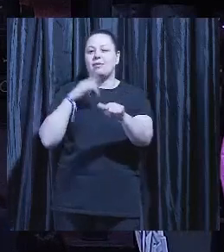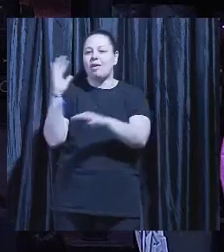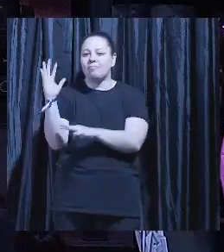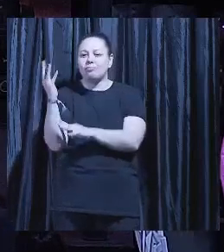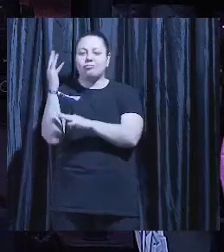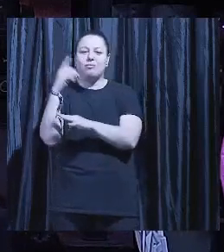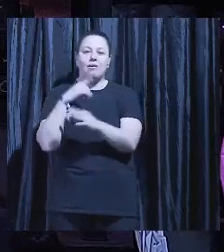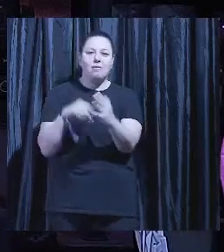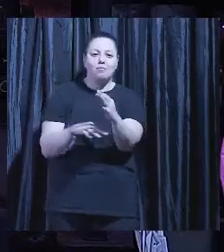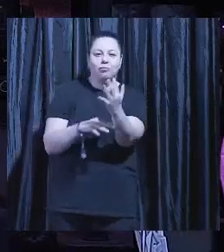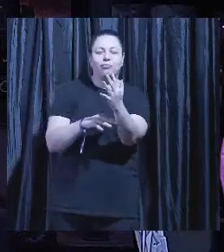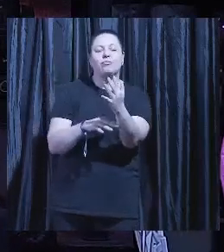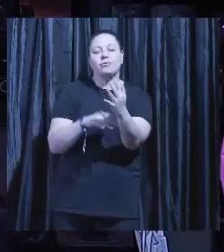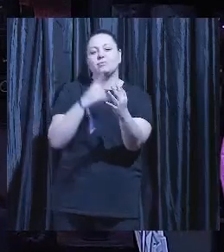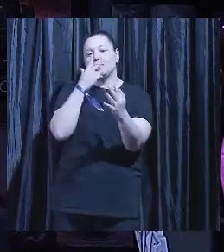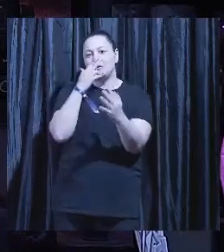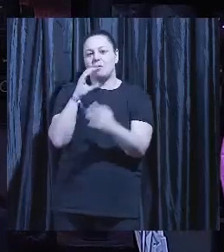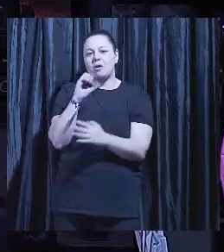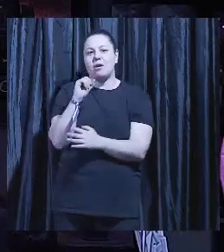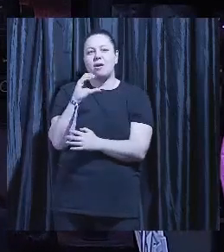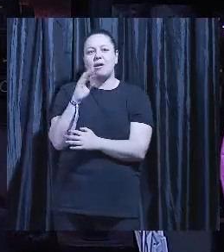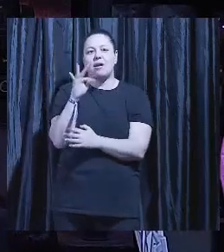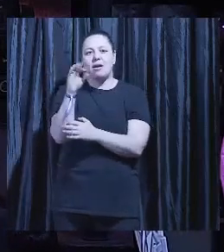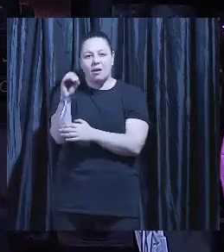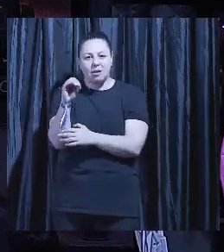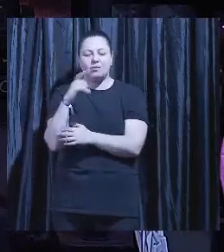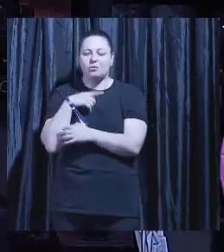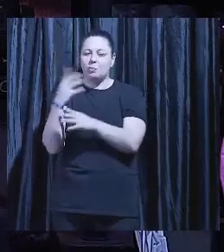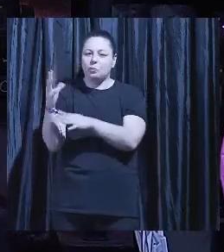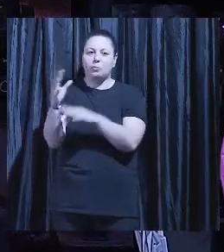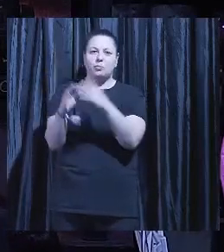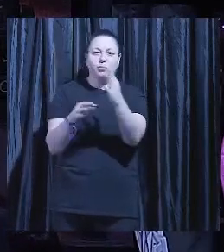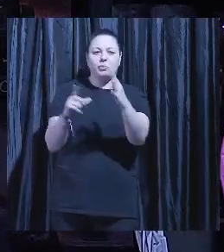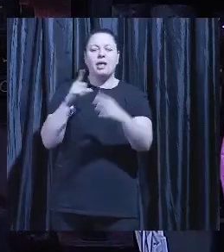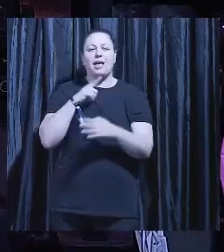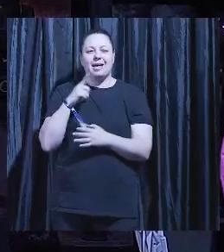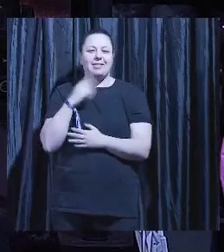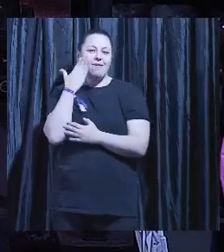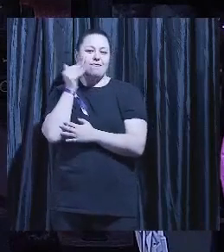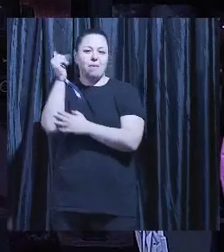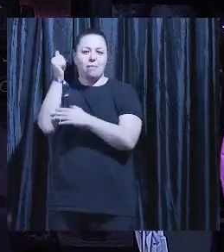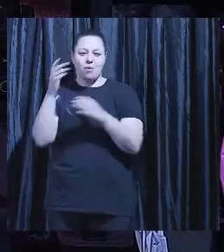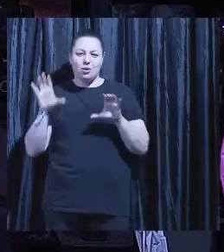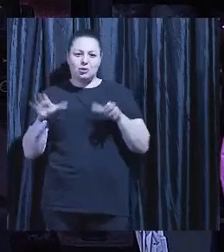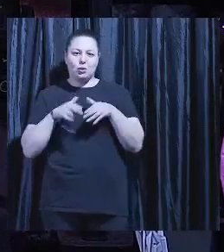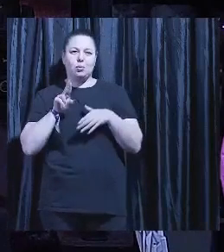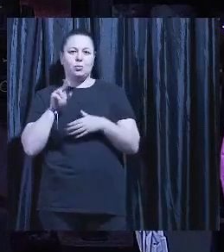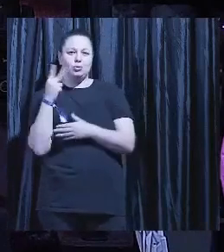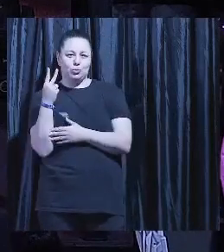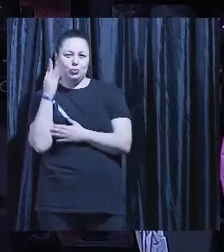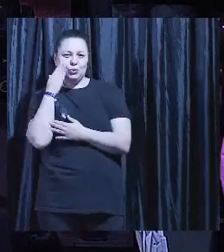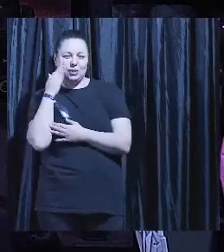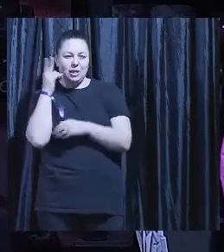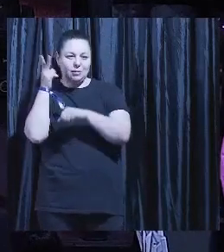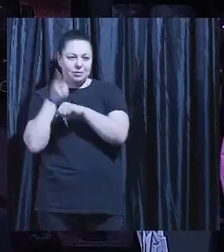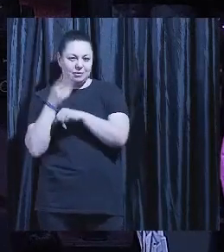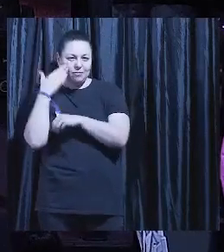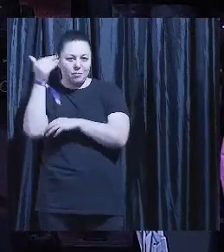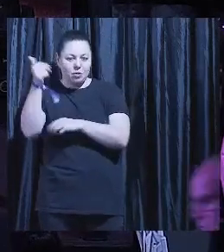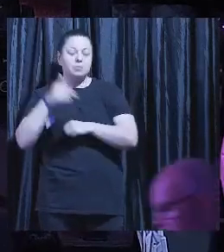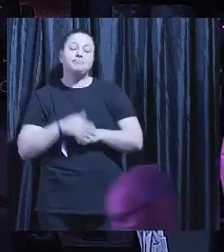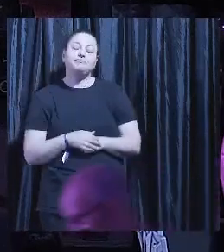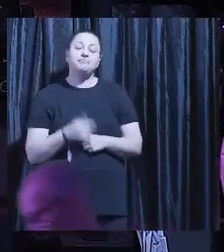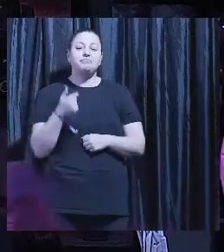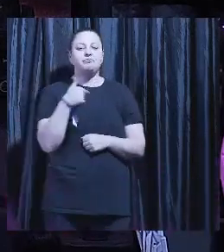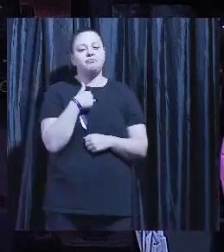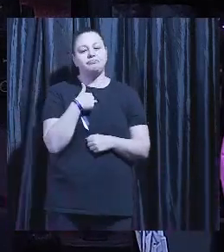cactos gigantes, onde aquela banda U2 gravou as músicas mais famosas do grupo. E aí, eu peguei